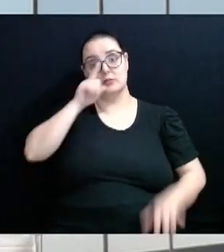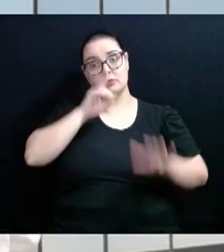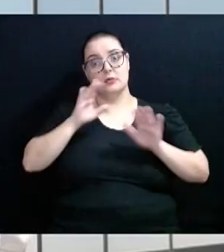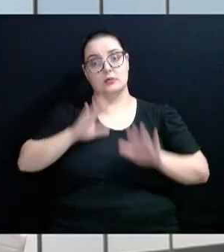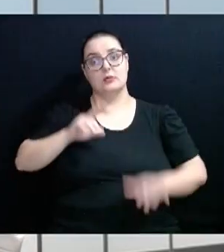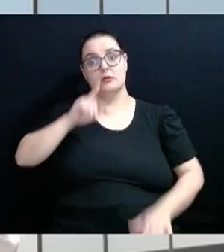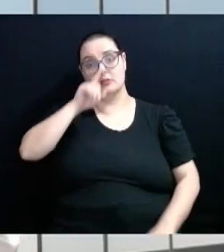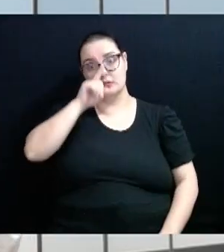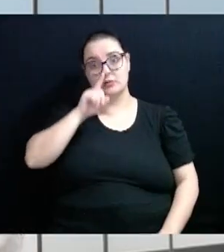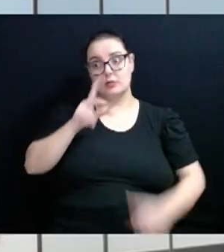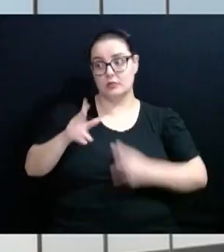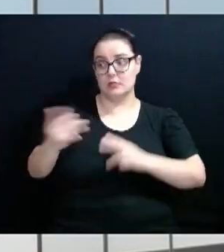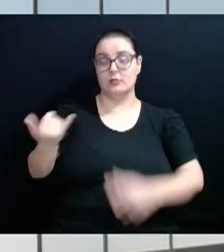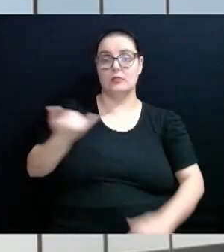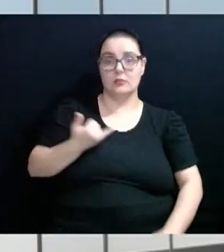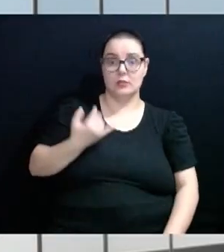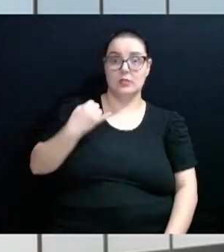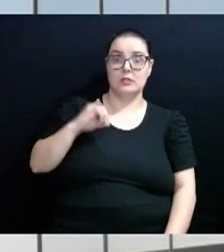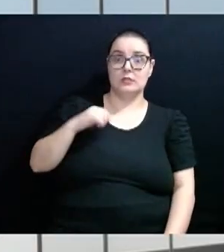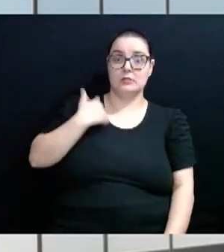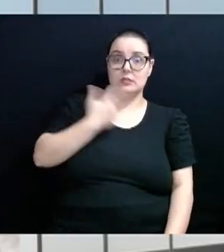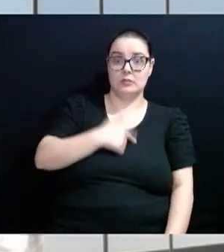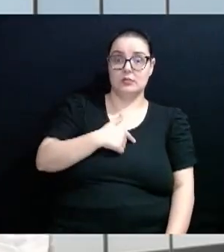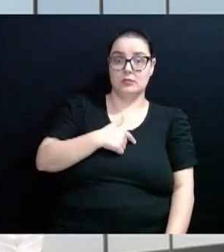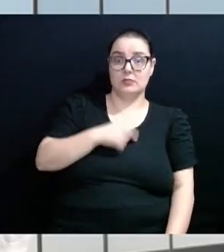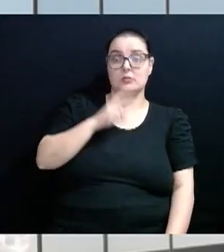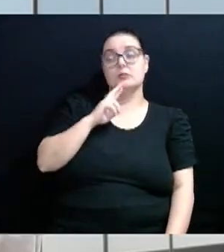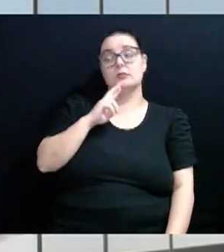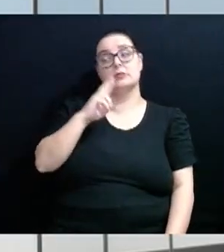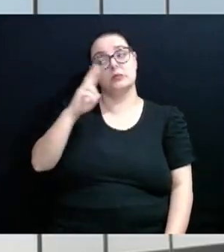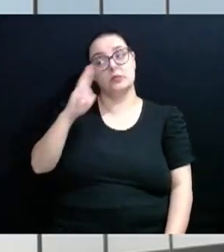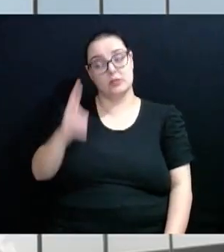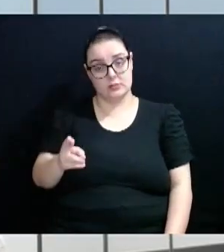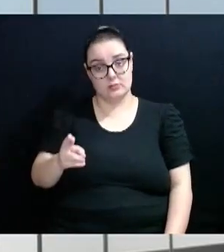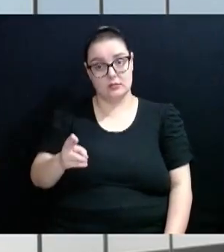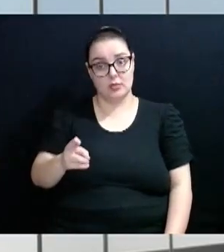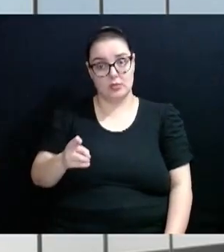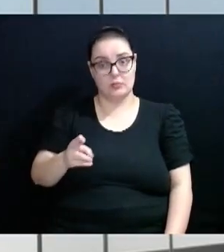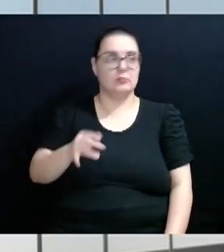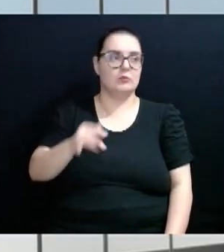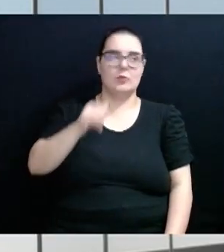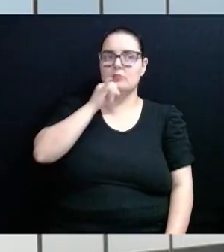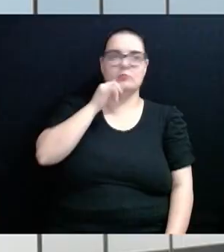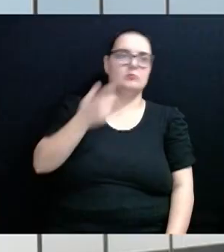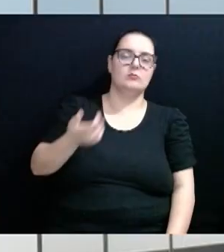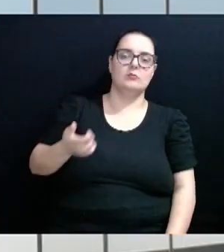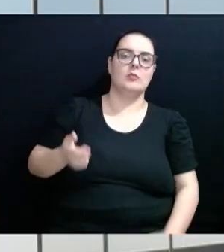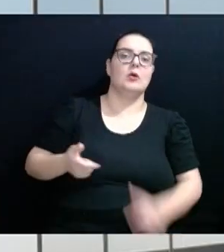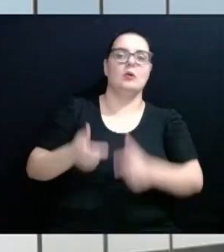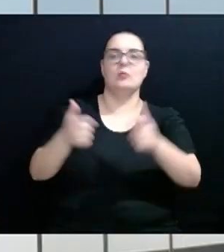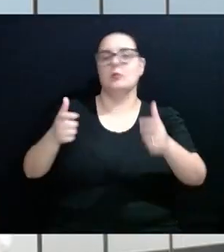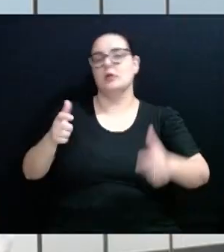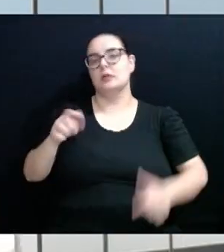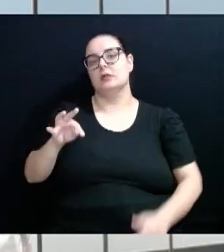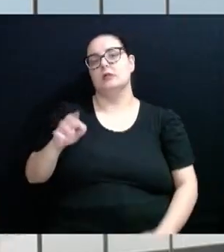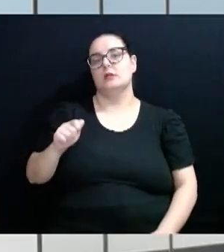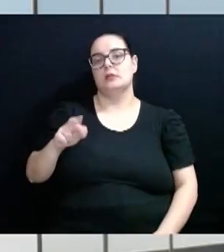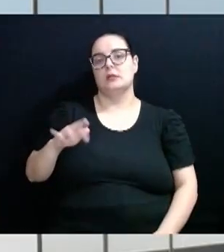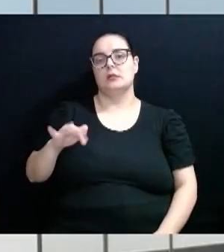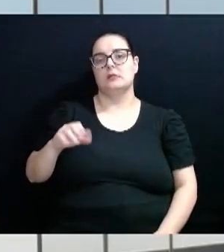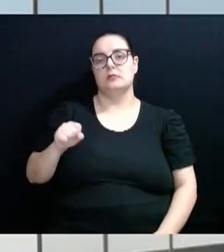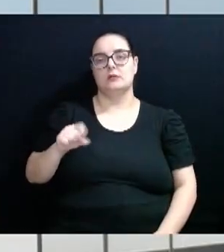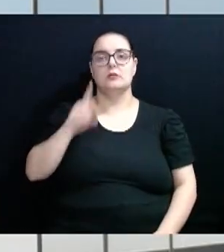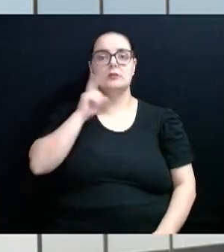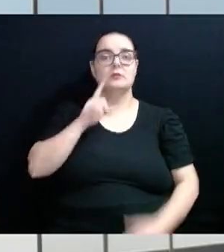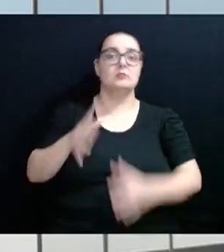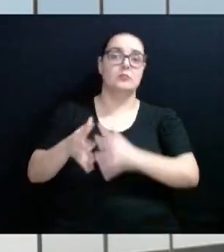falou. Se a gente então em resposta, por exemplo, aumenta tarifas, né, os Estados Unidos pode dobrar